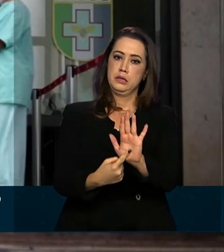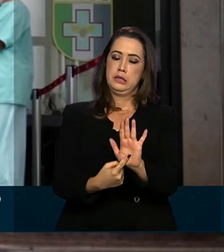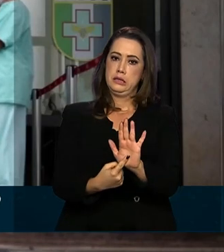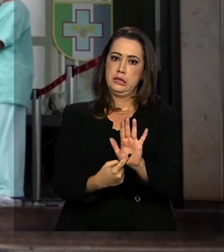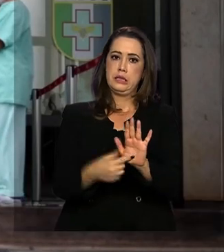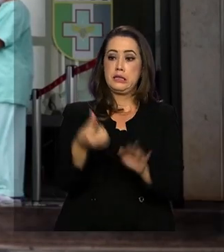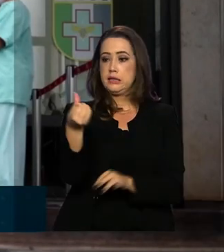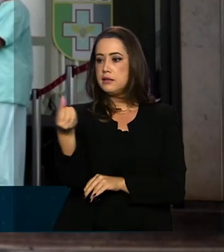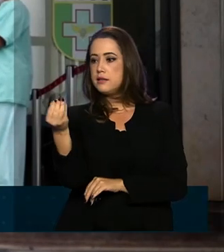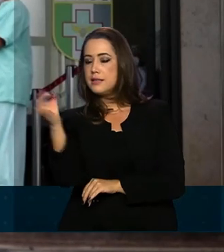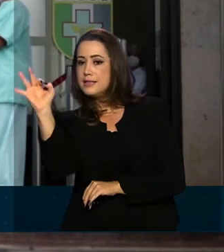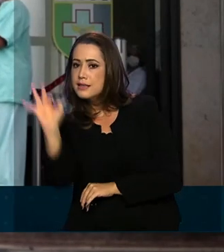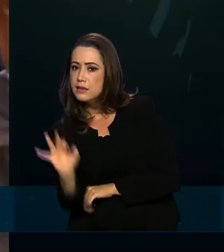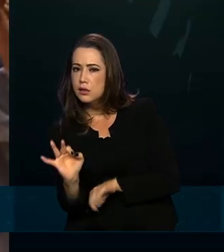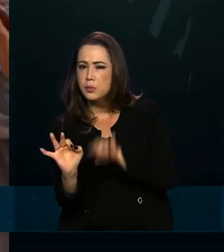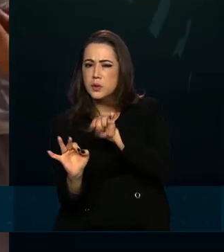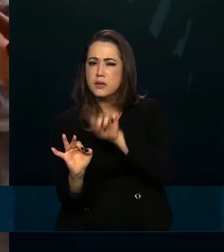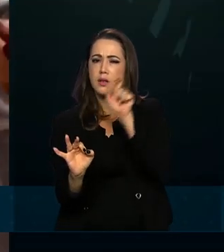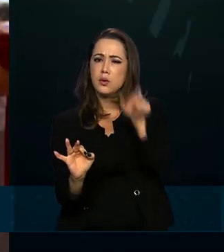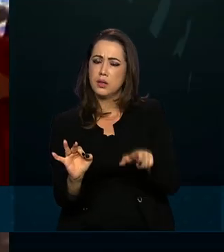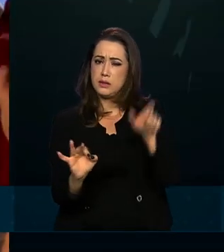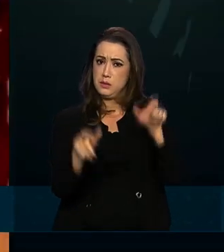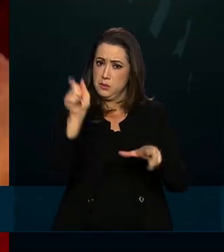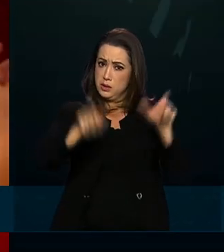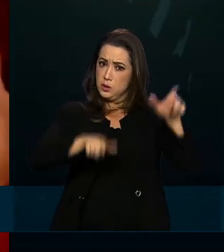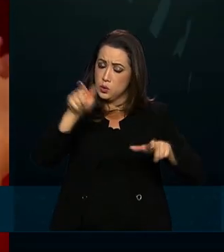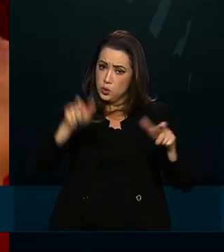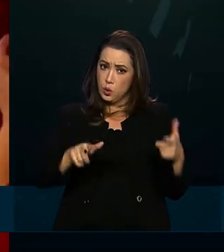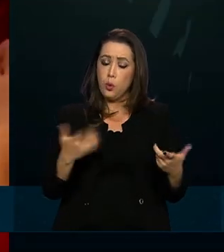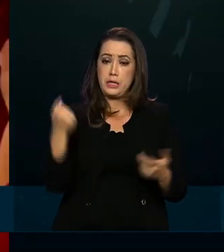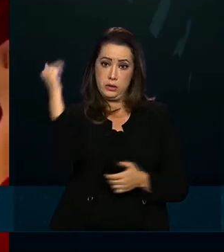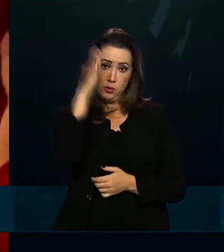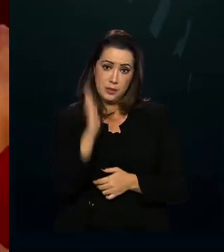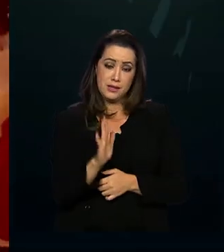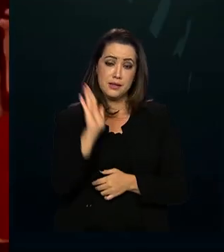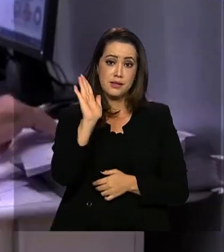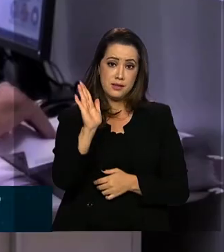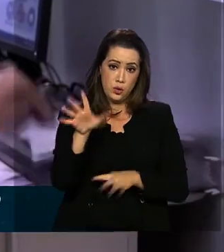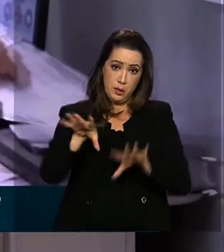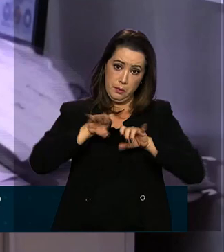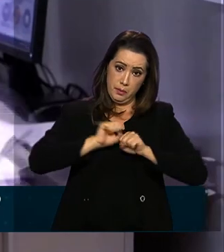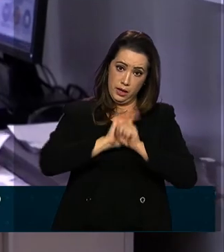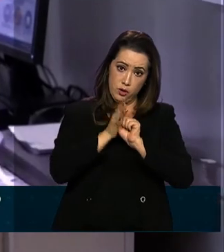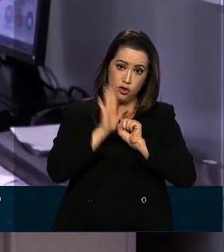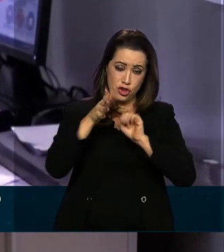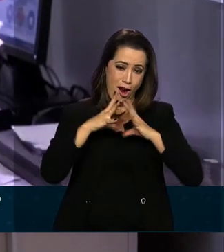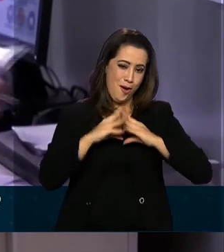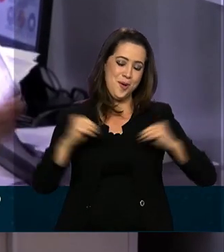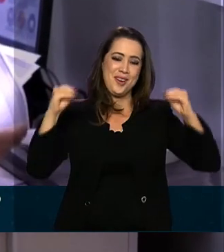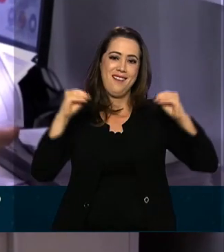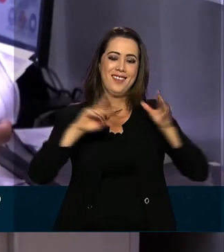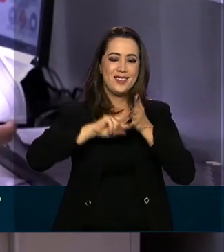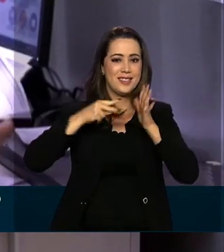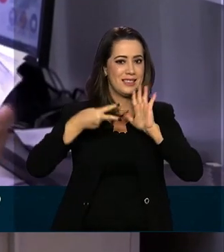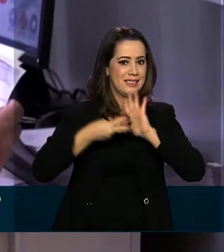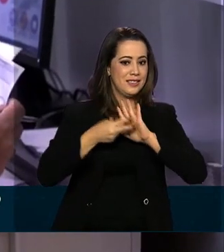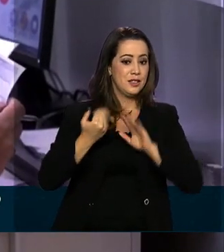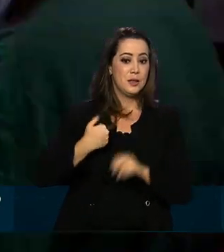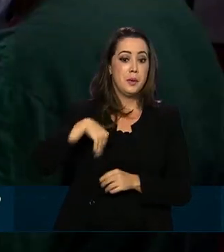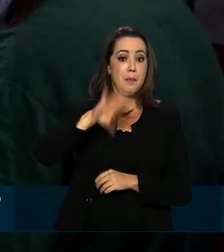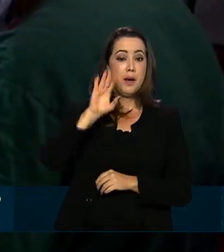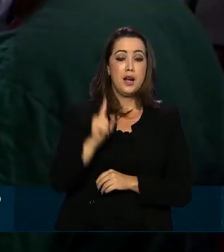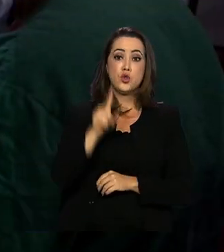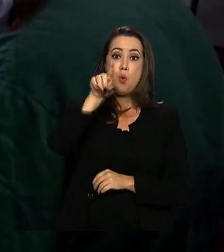10 casos confirmados de Covid-19 no Brasil já estão recuperados. Isso equivale a mais de